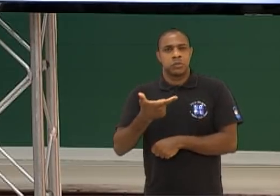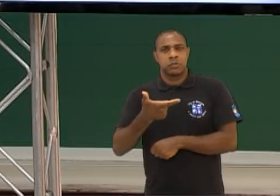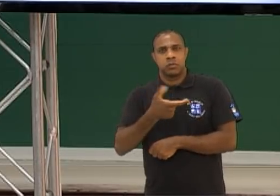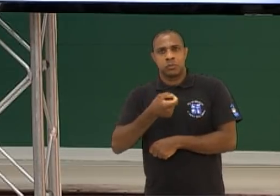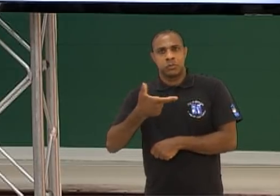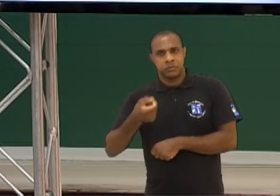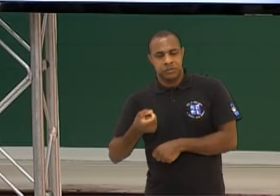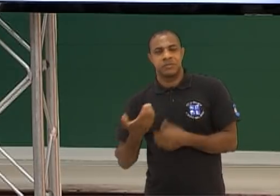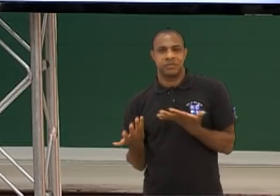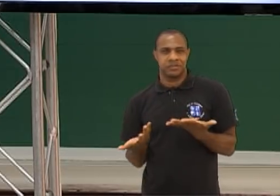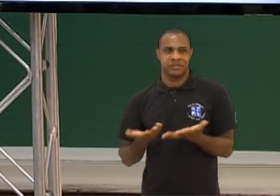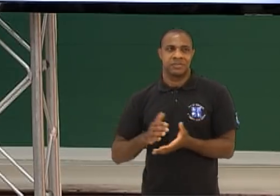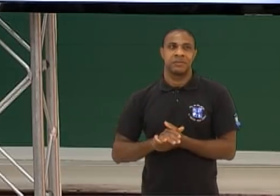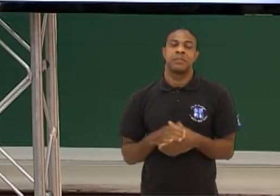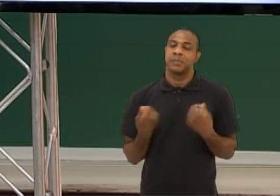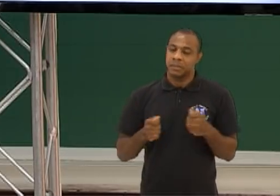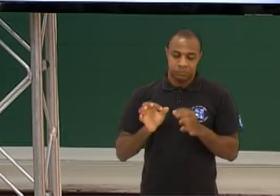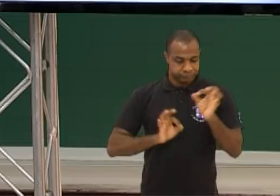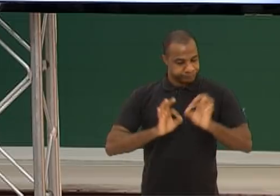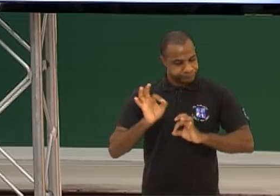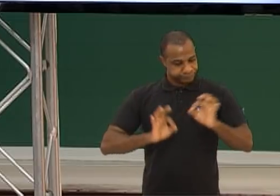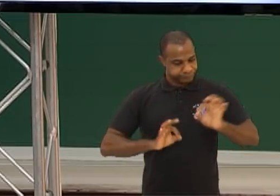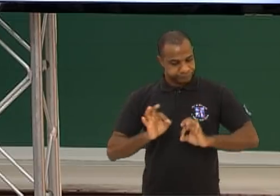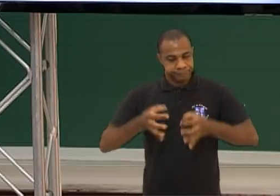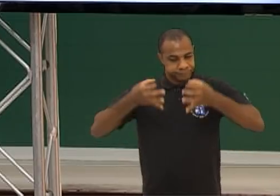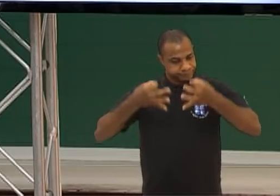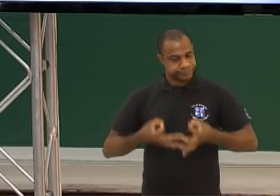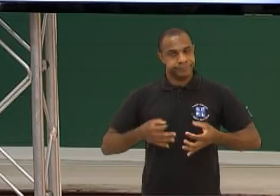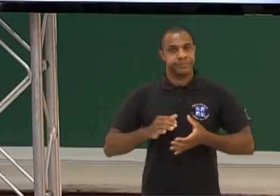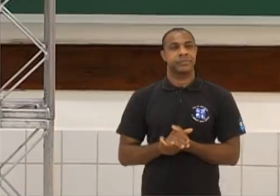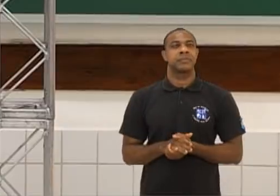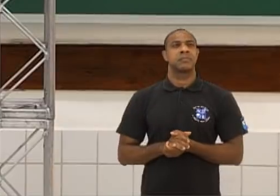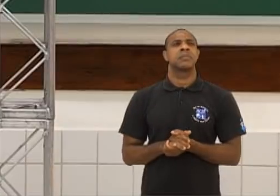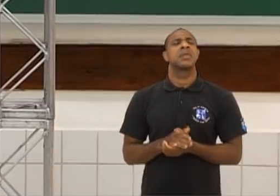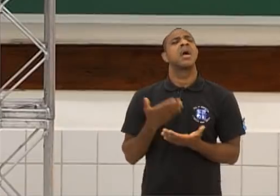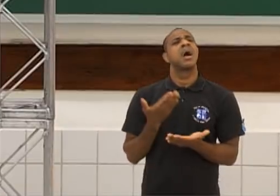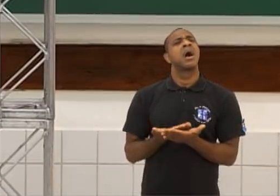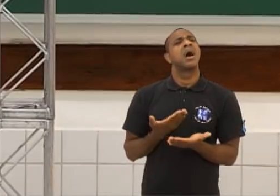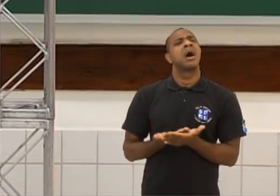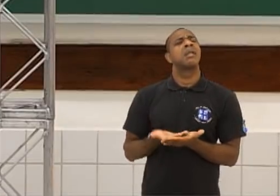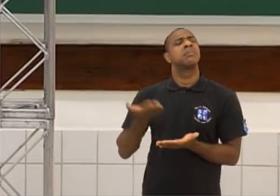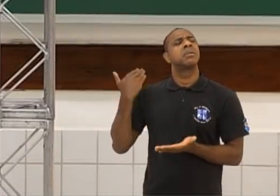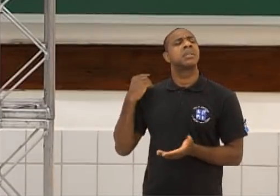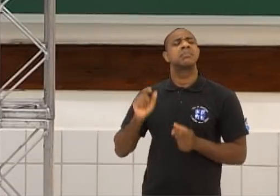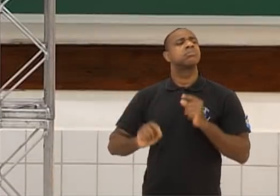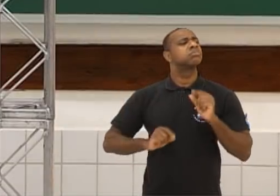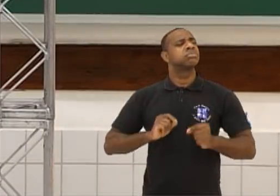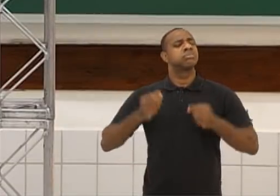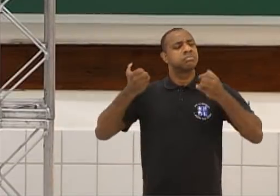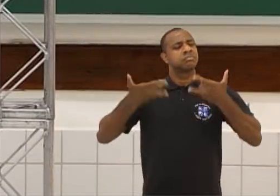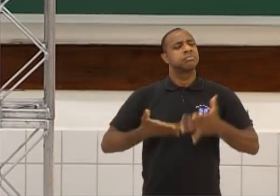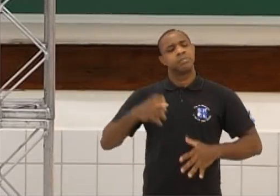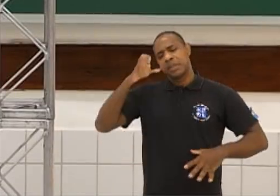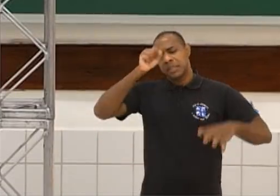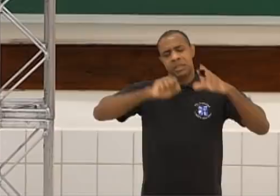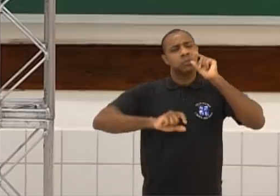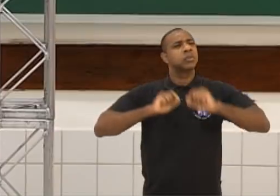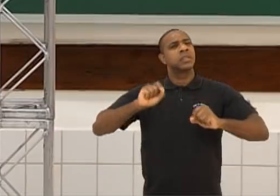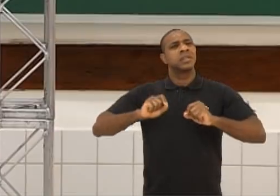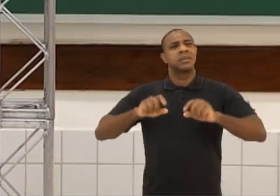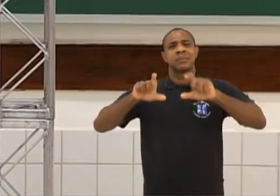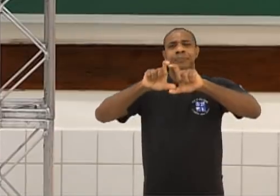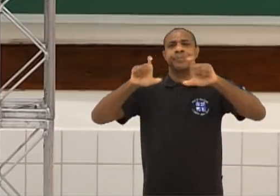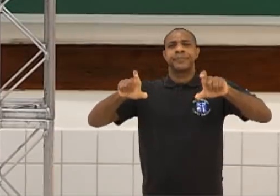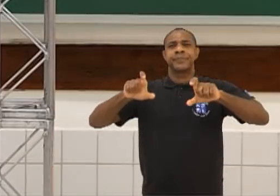Então, tenta fazer e colocar tudo em dia. E o que nós vimos na aula anterior? Então, na aula anterior, nós vimos sobre